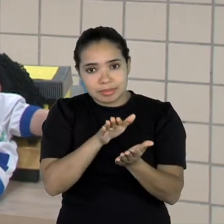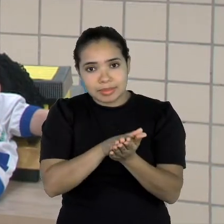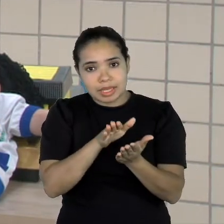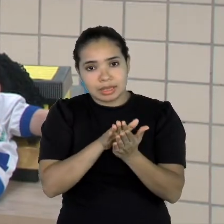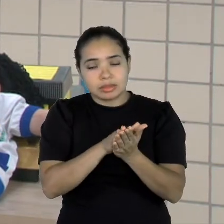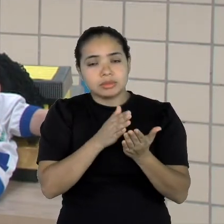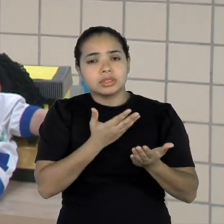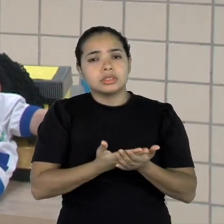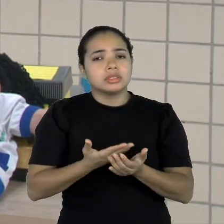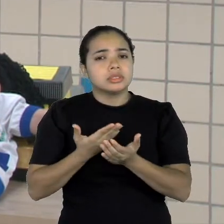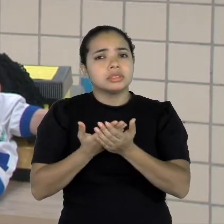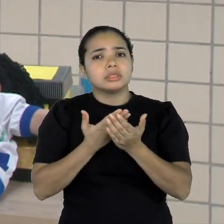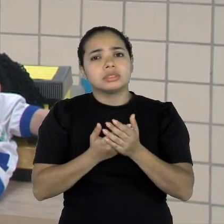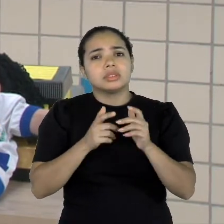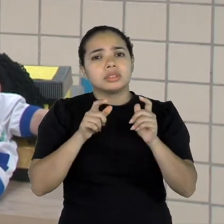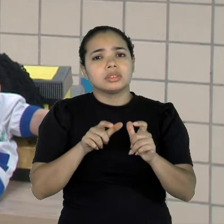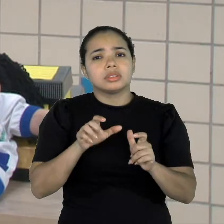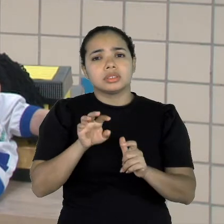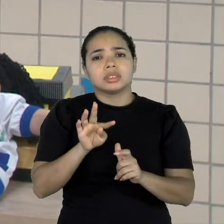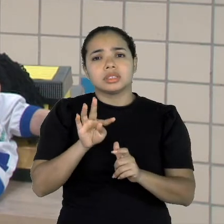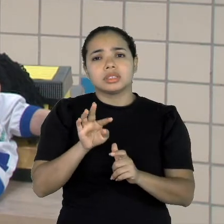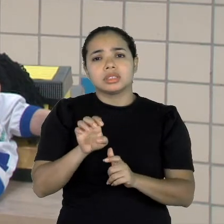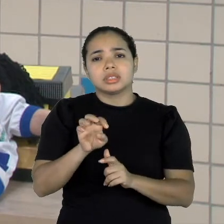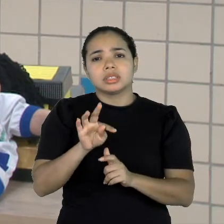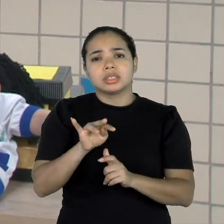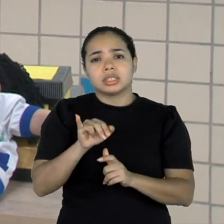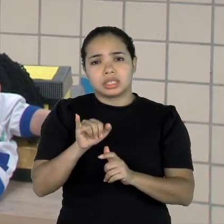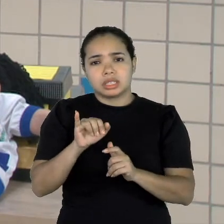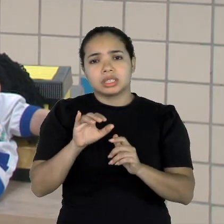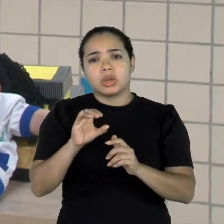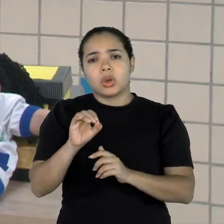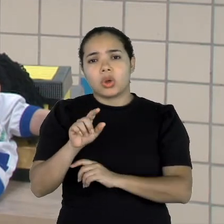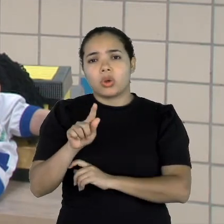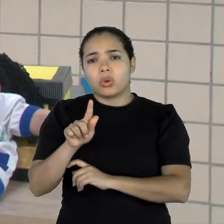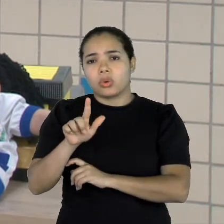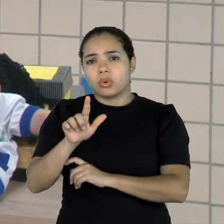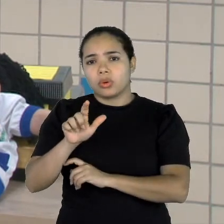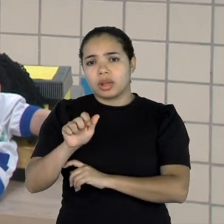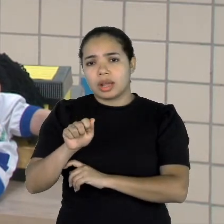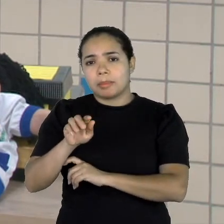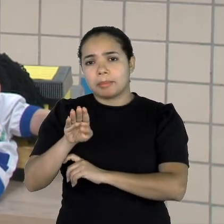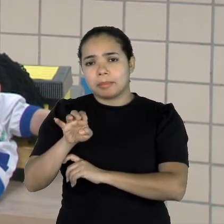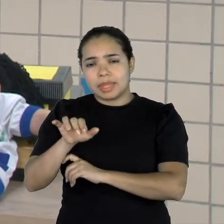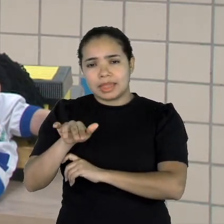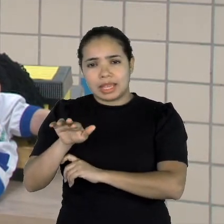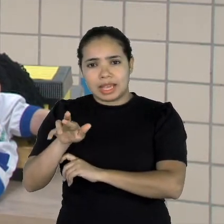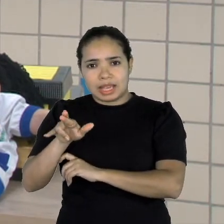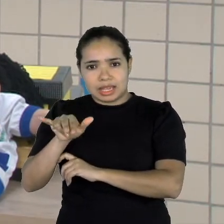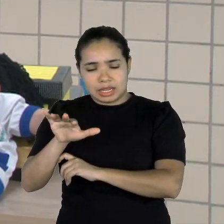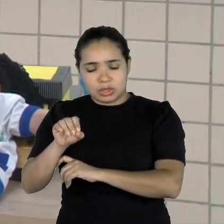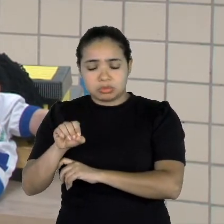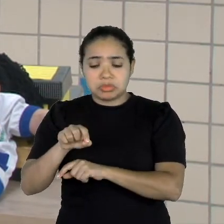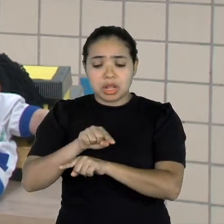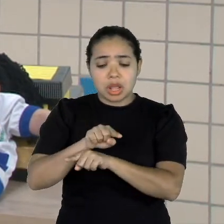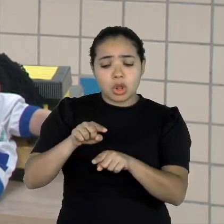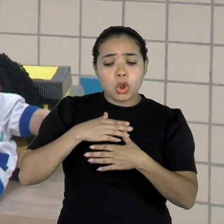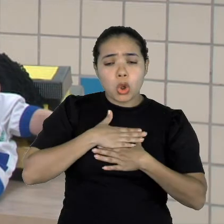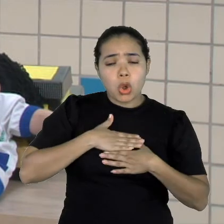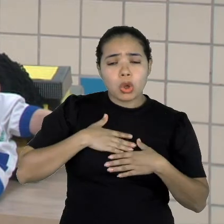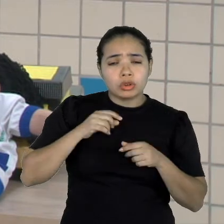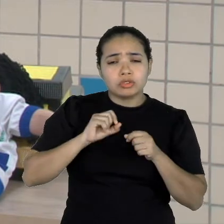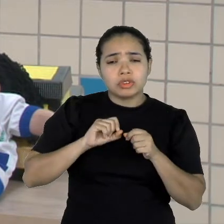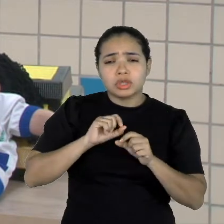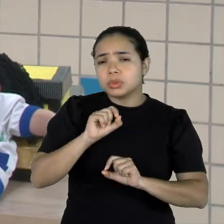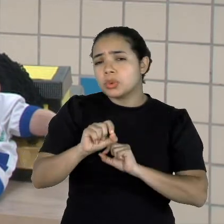Aonde estudam? Na ETI Olga Benário. E o que gostam de fazer? Lá também falava que elas gostam de